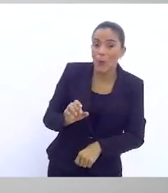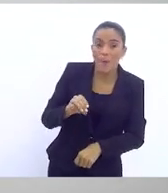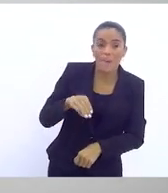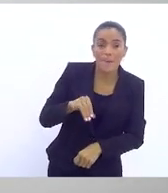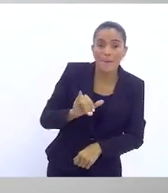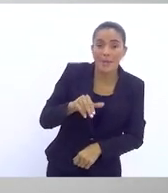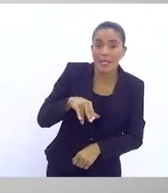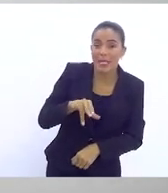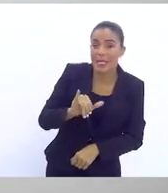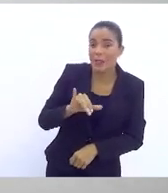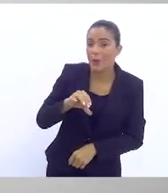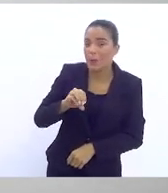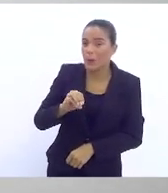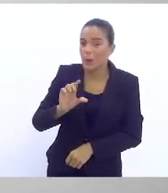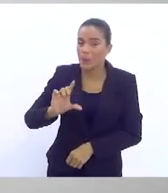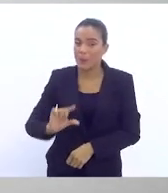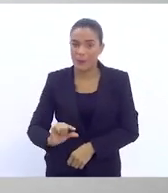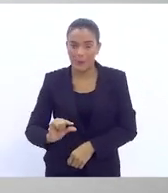menor possível